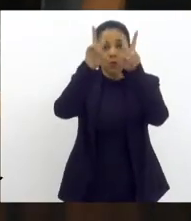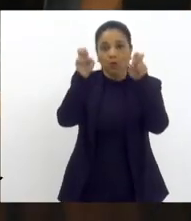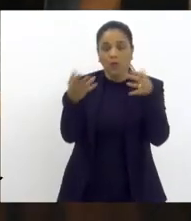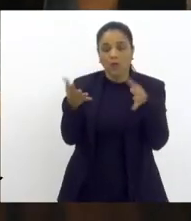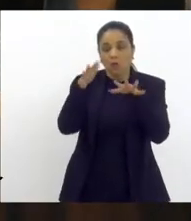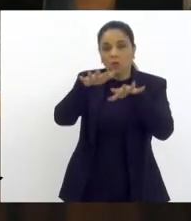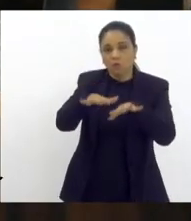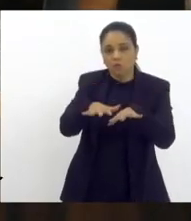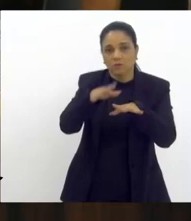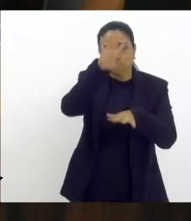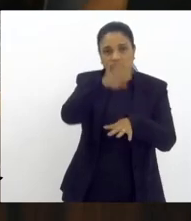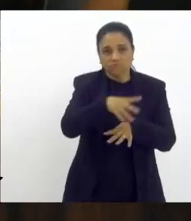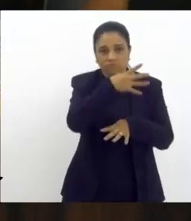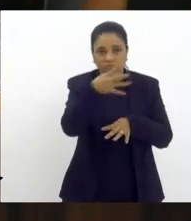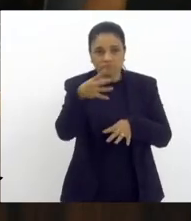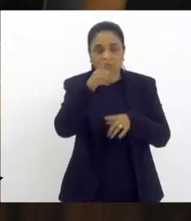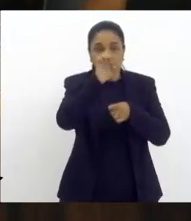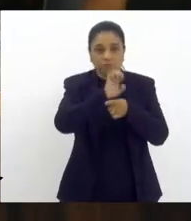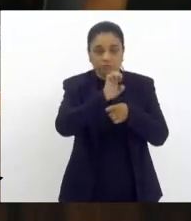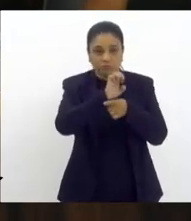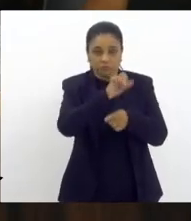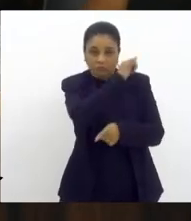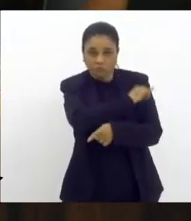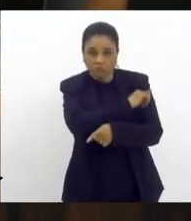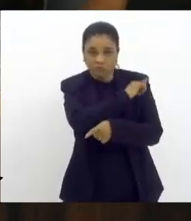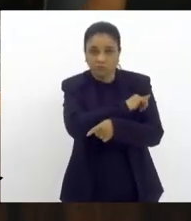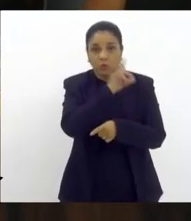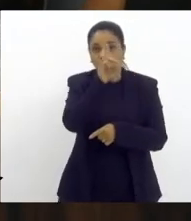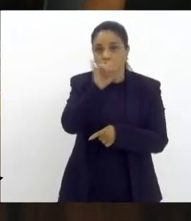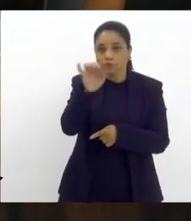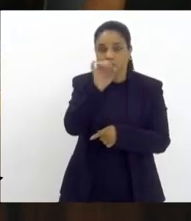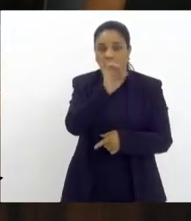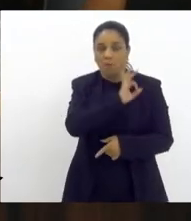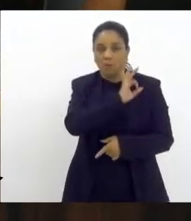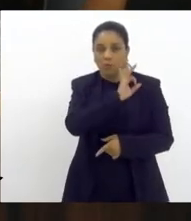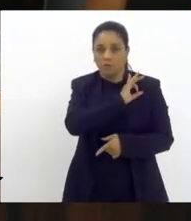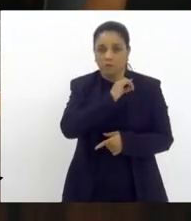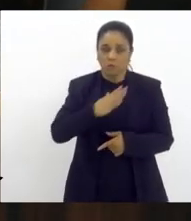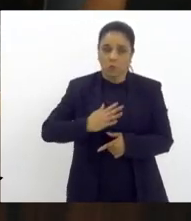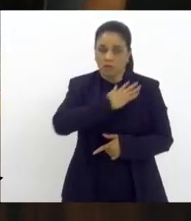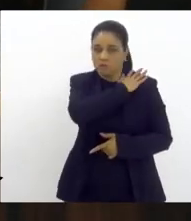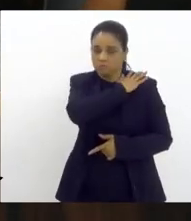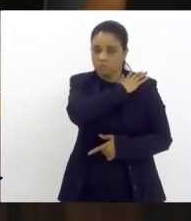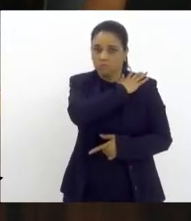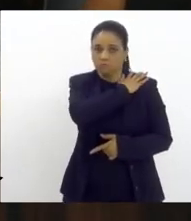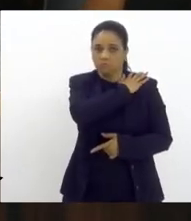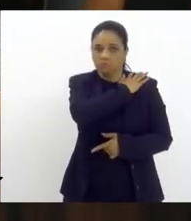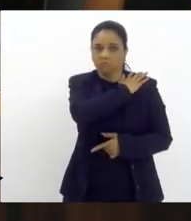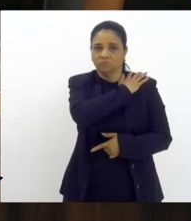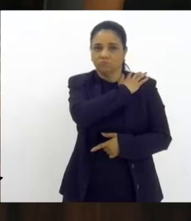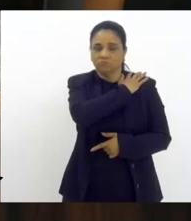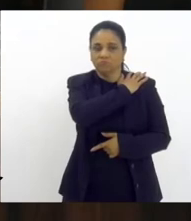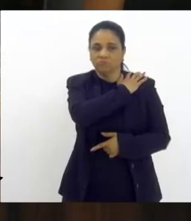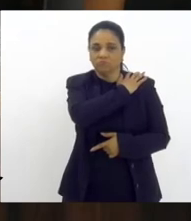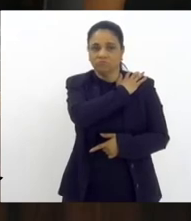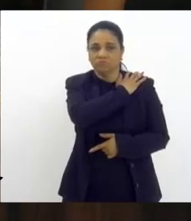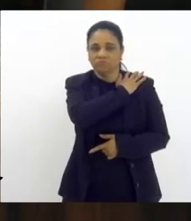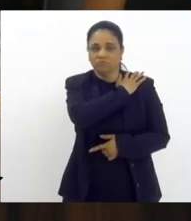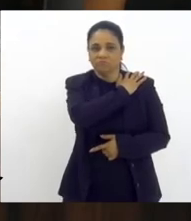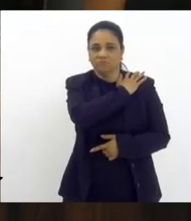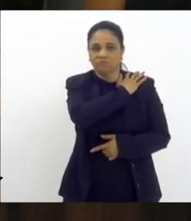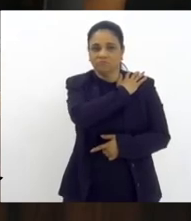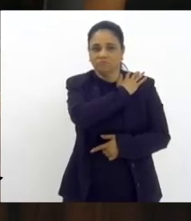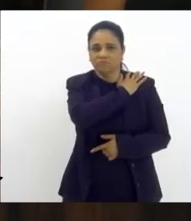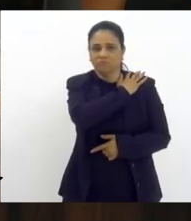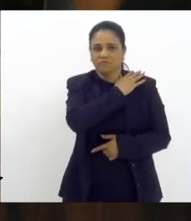no calendário Oficial do Estado do Rio de Janeiro o dia da polícia do exército ou do dia 19